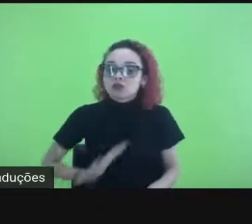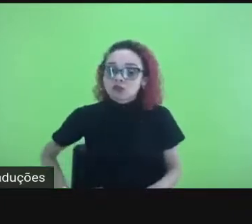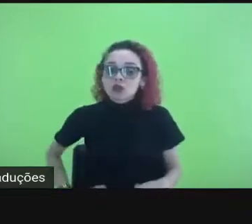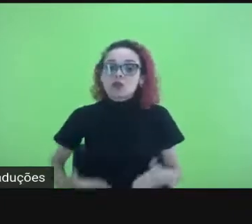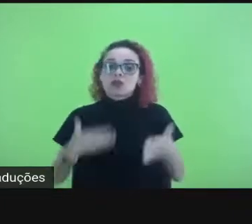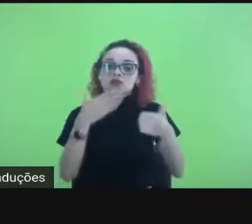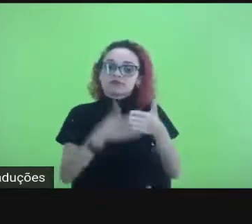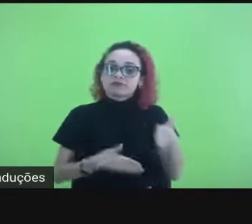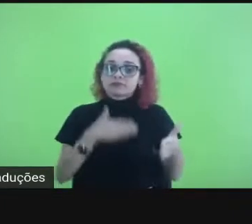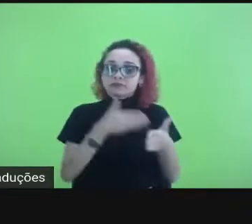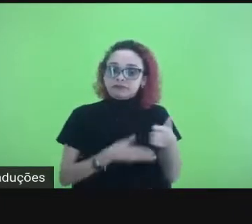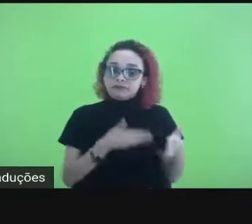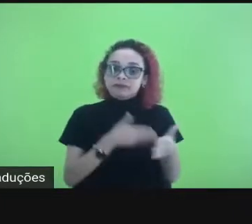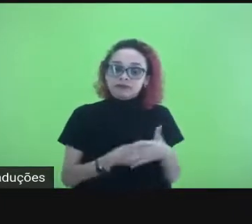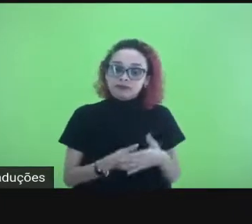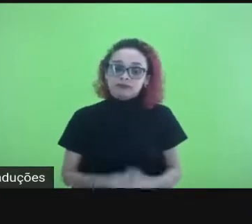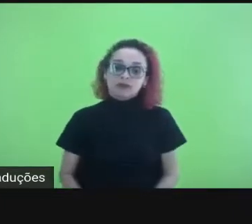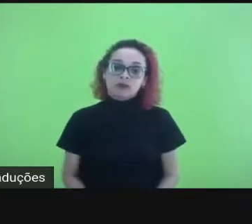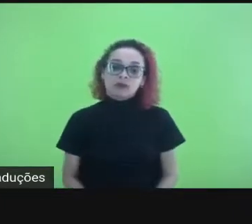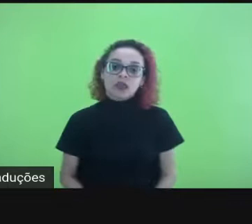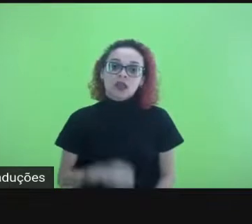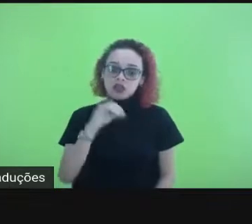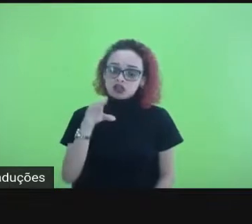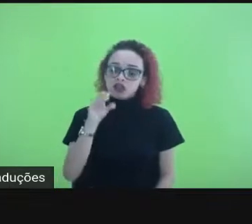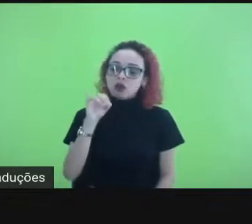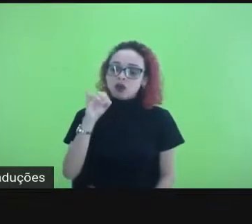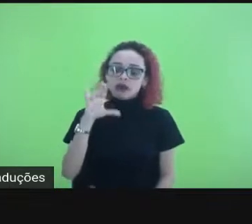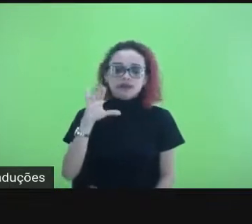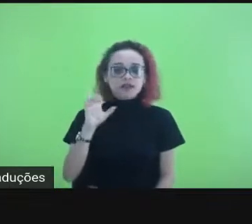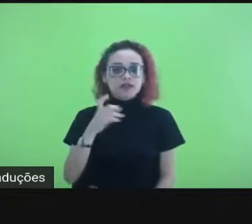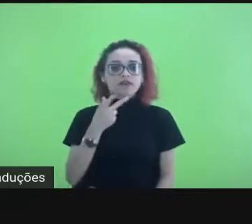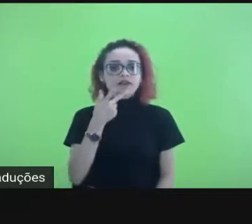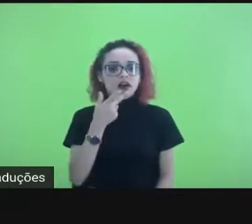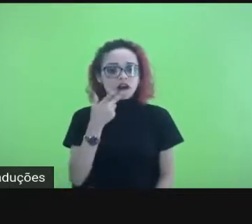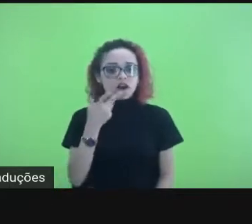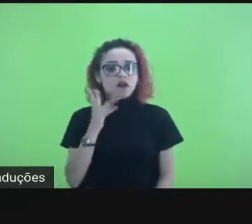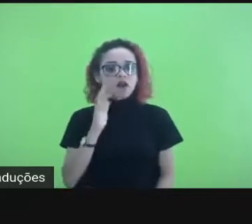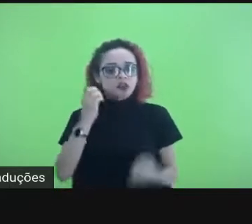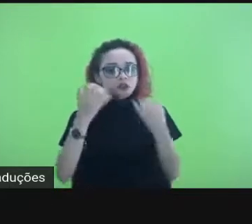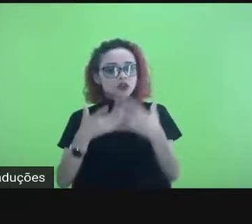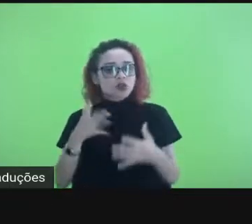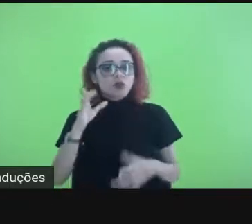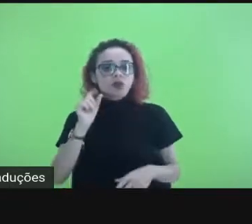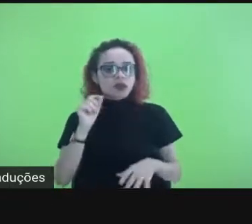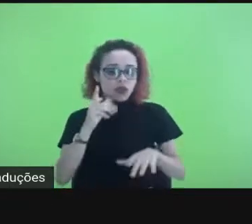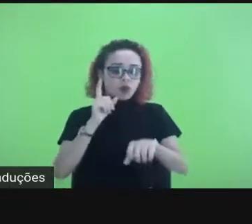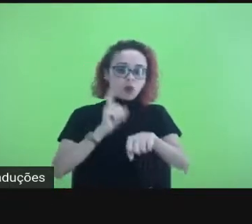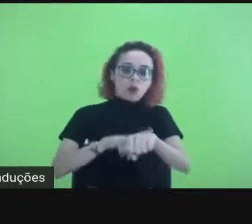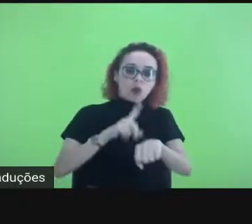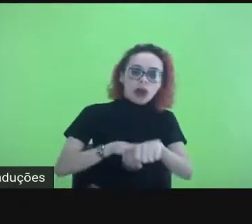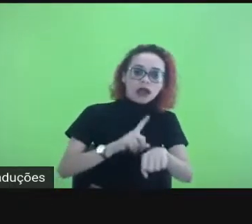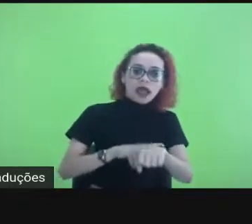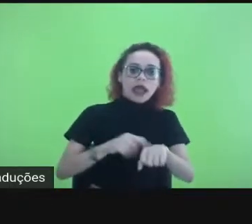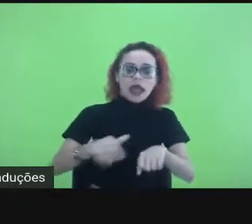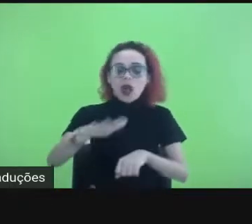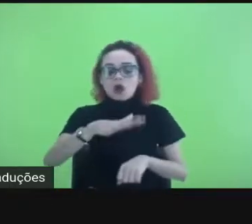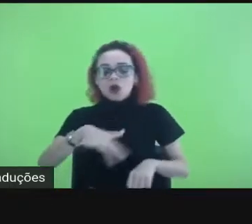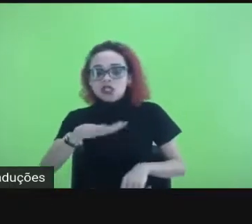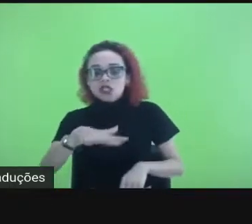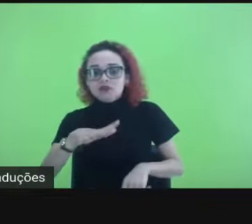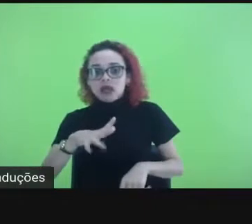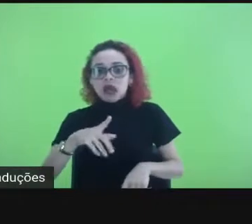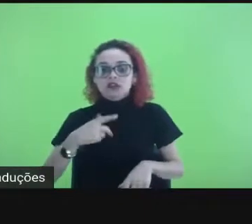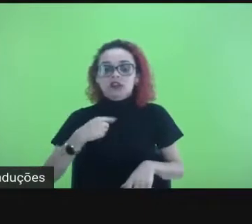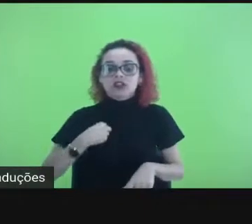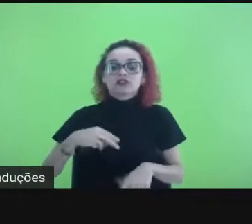Tem uma coisa que a Joyce falou agora, né, sobre os horários e os espaços de tempo que a gente está na